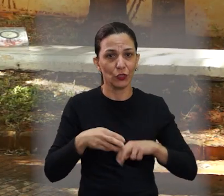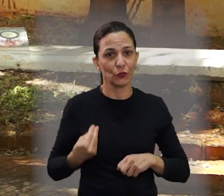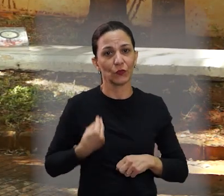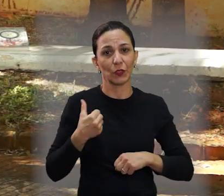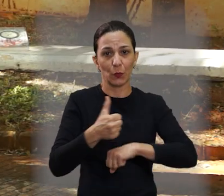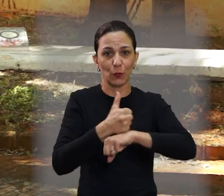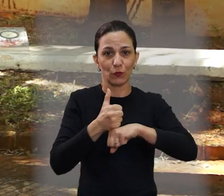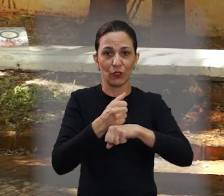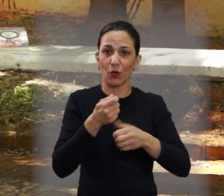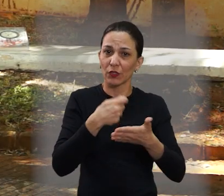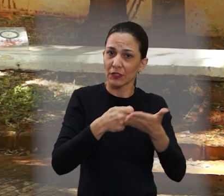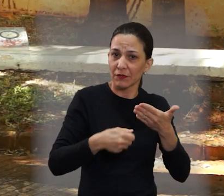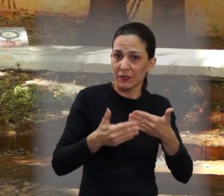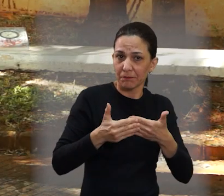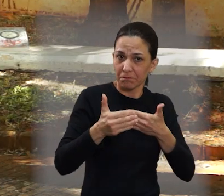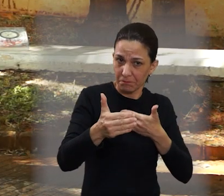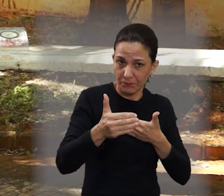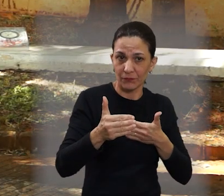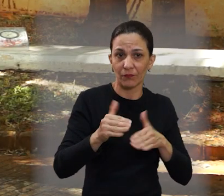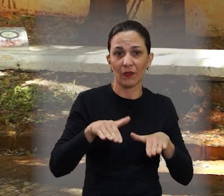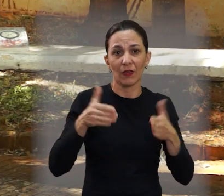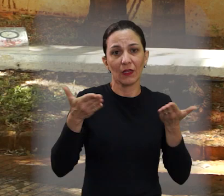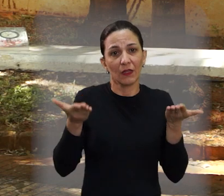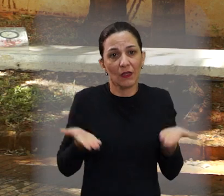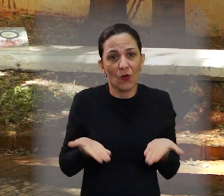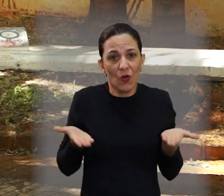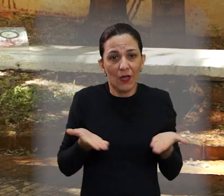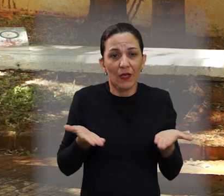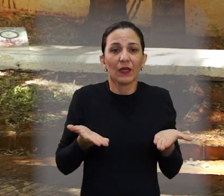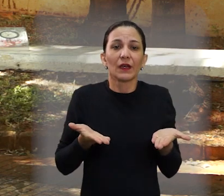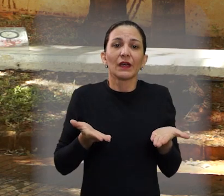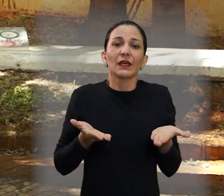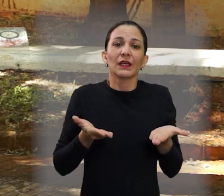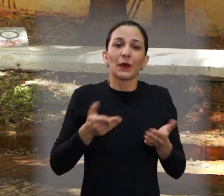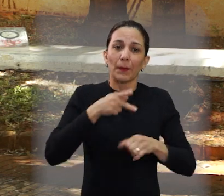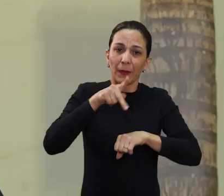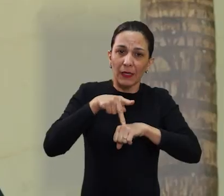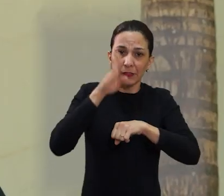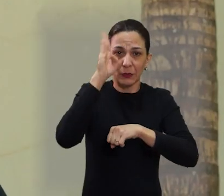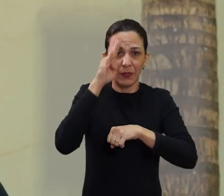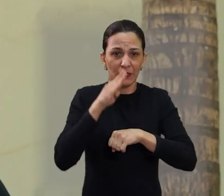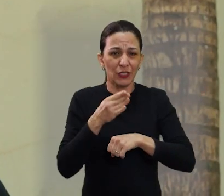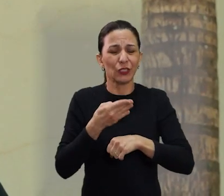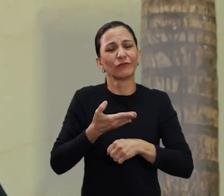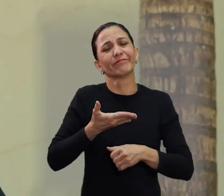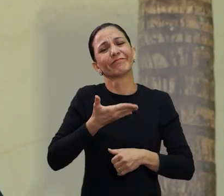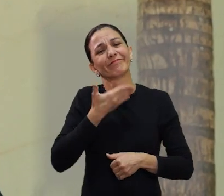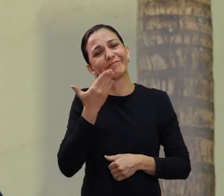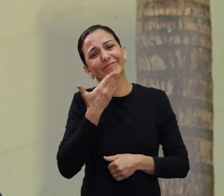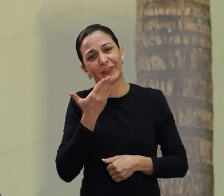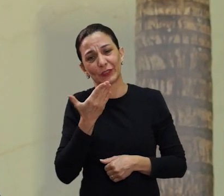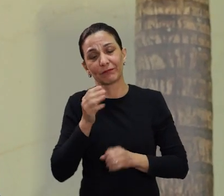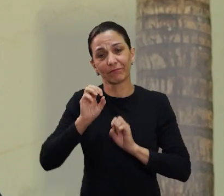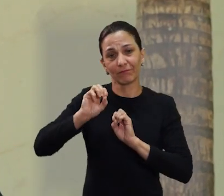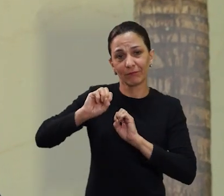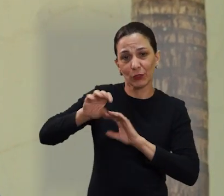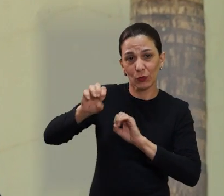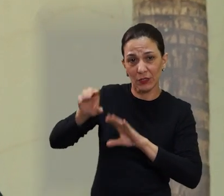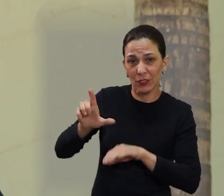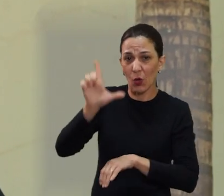decidi que seria interessante eu tentar seguir essa carreira de escritor. A gente sabe que no